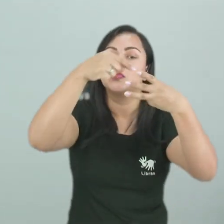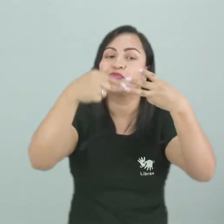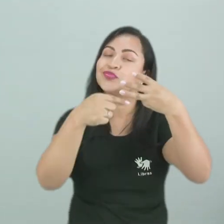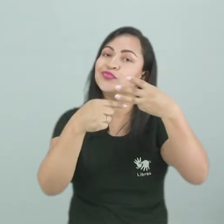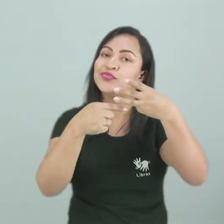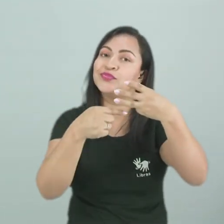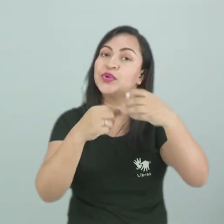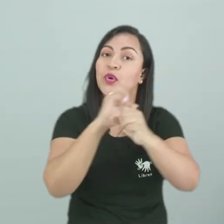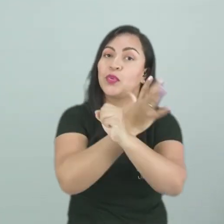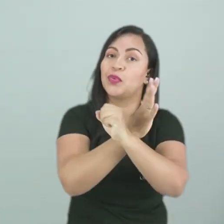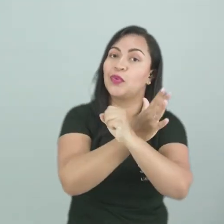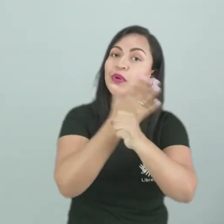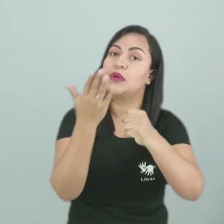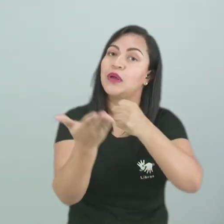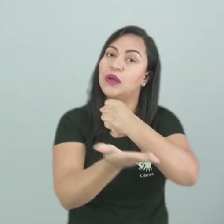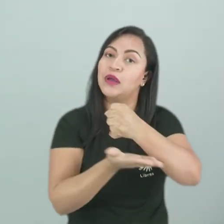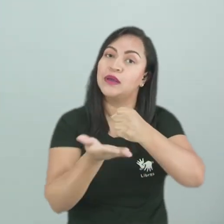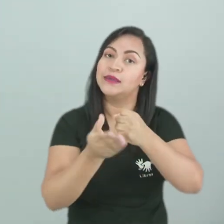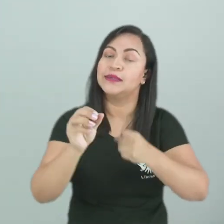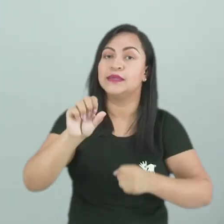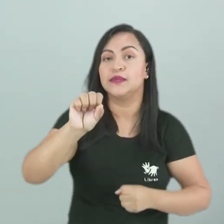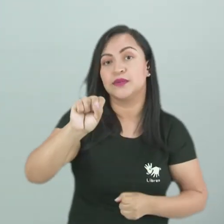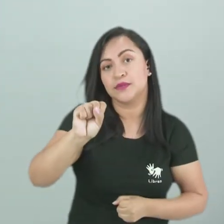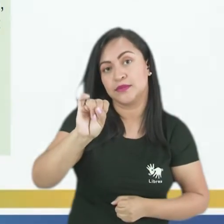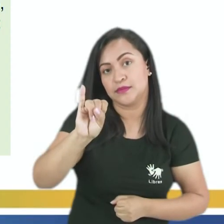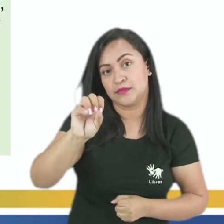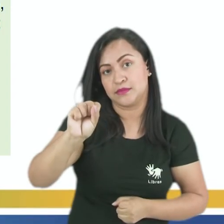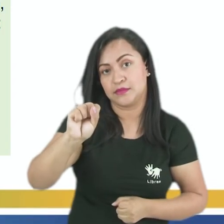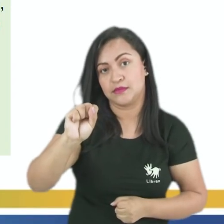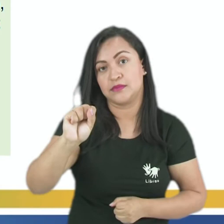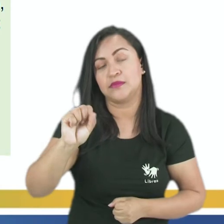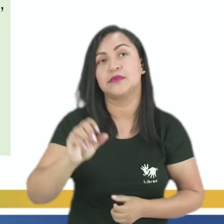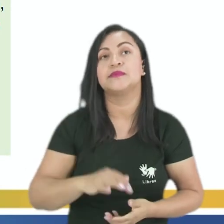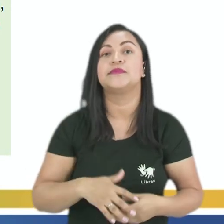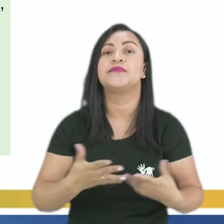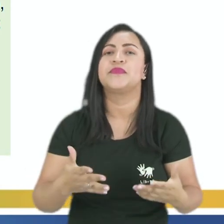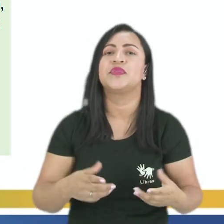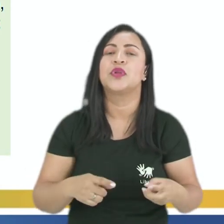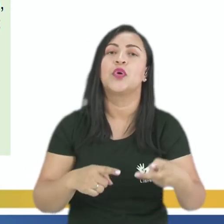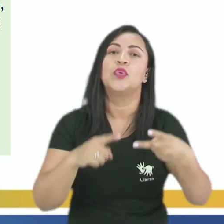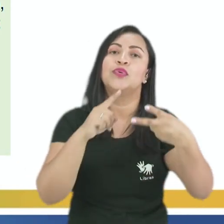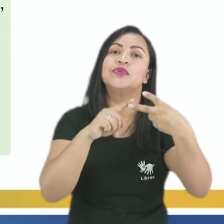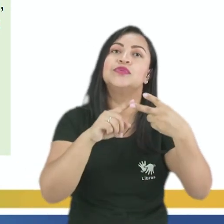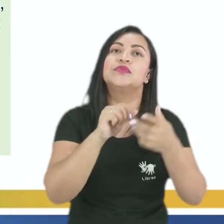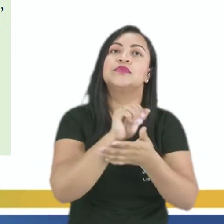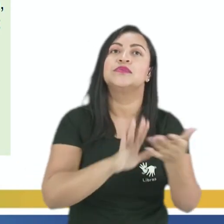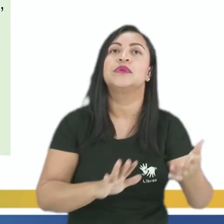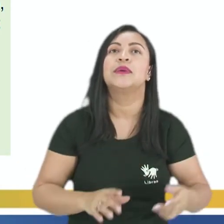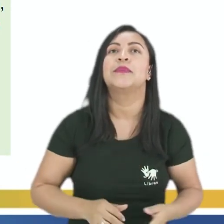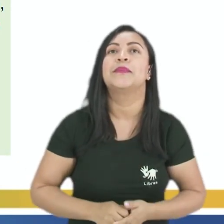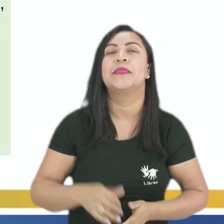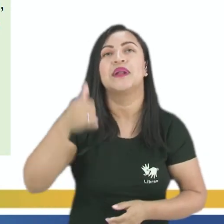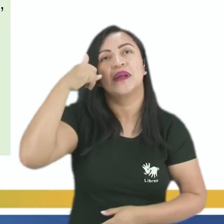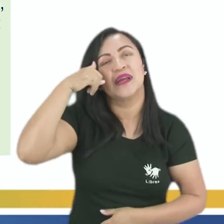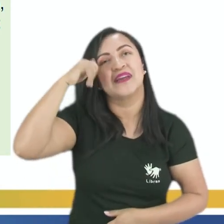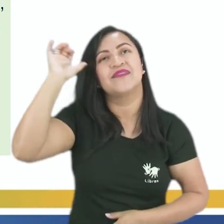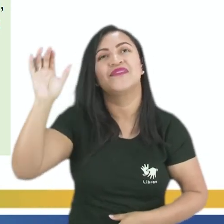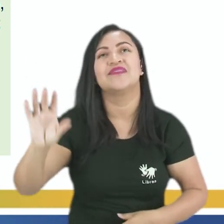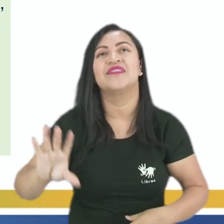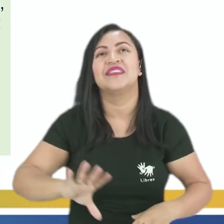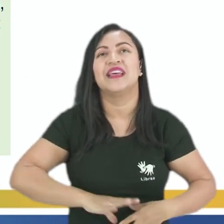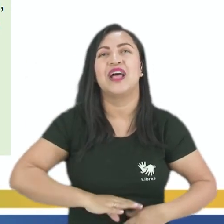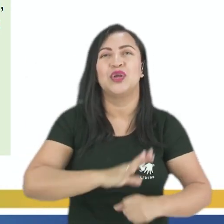sais e os óxidos. Segunda questão. Para combater a acidez estomacal causada pelo excesso de